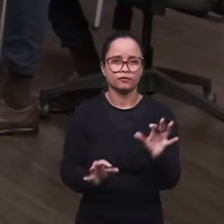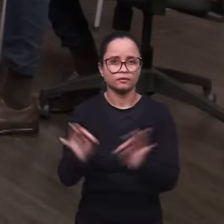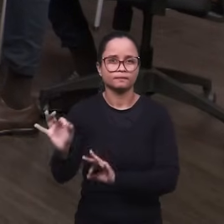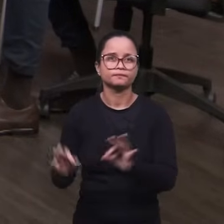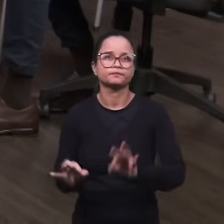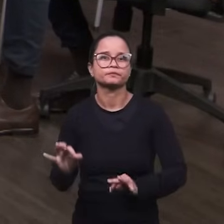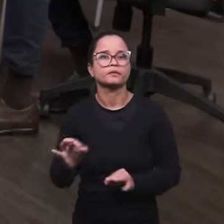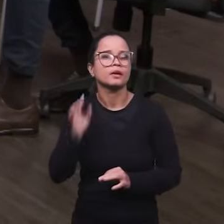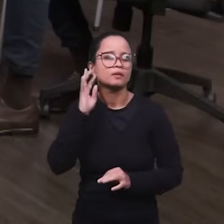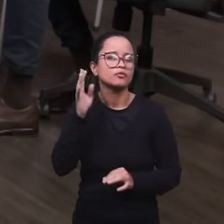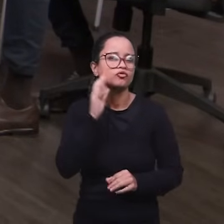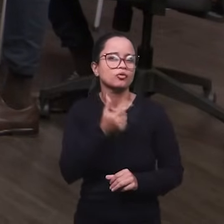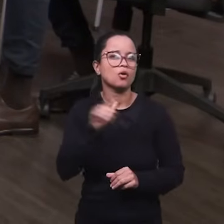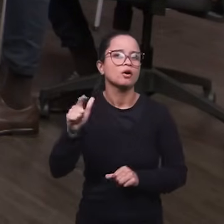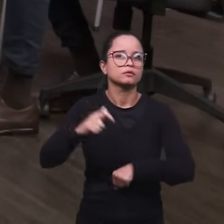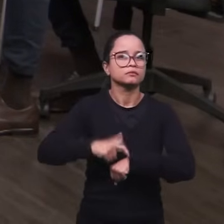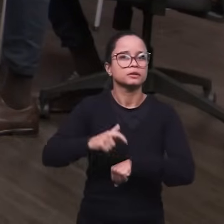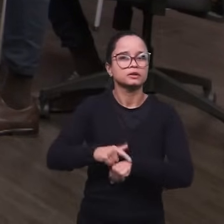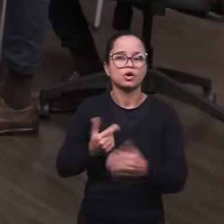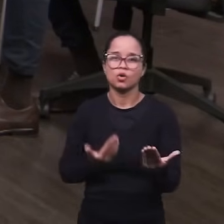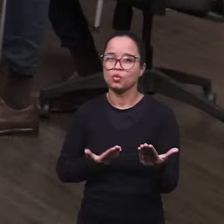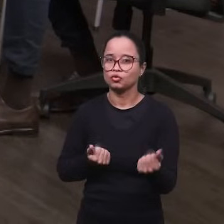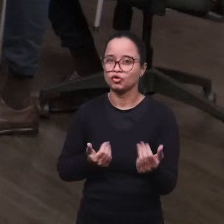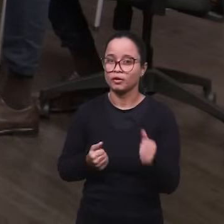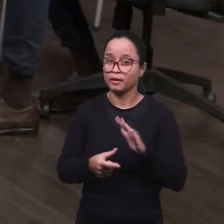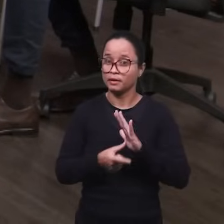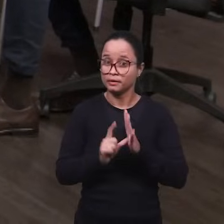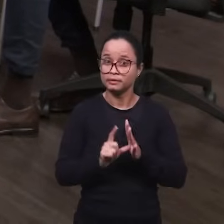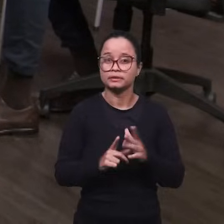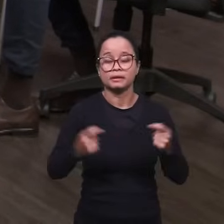imagina uma outra situação de um jovem que